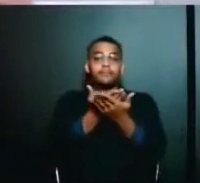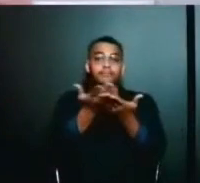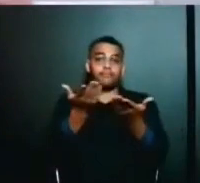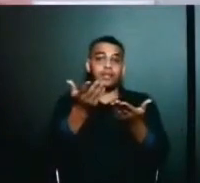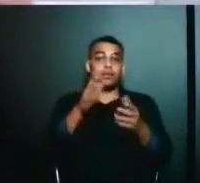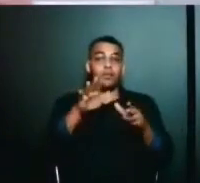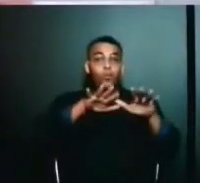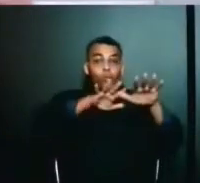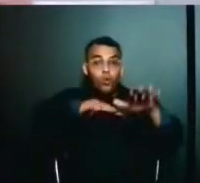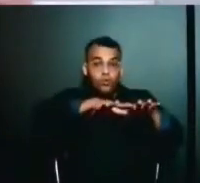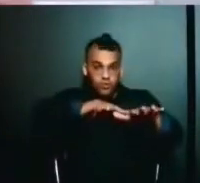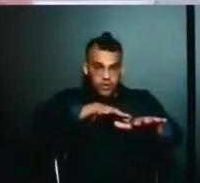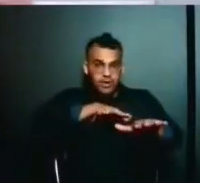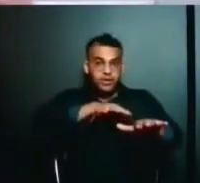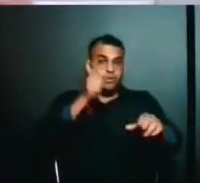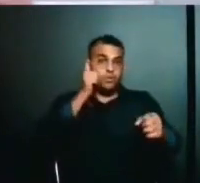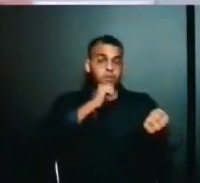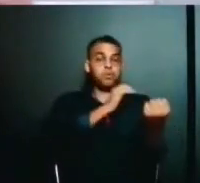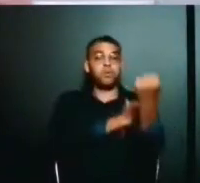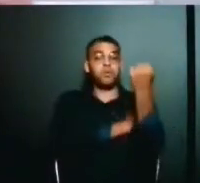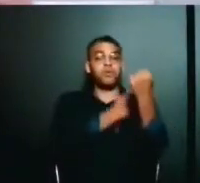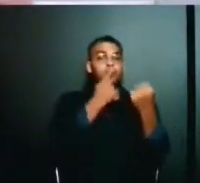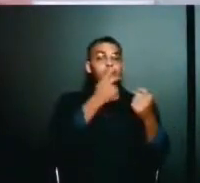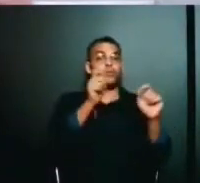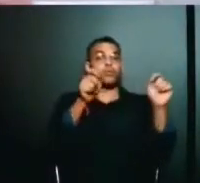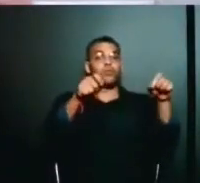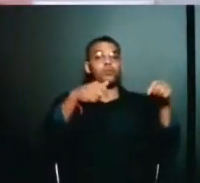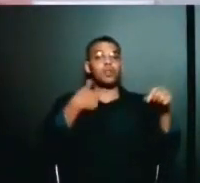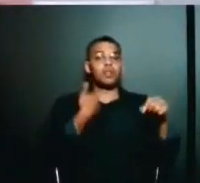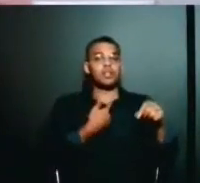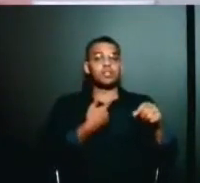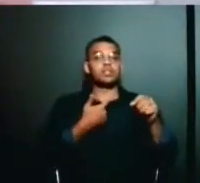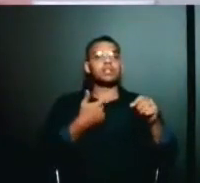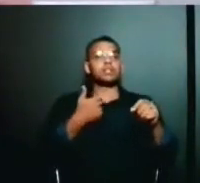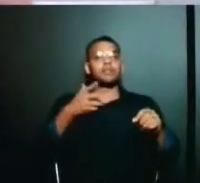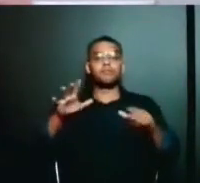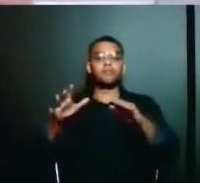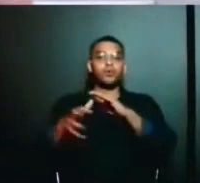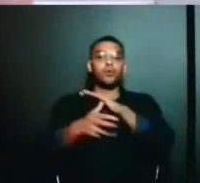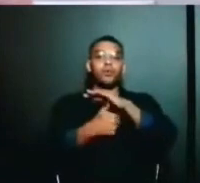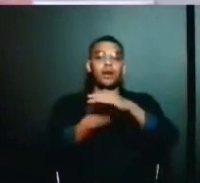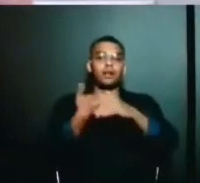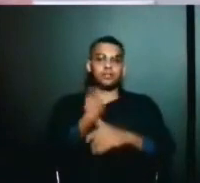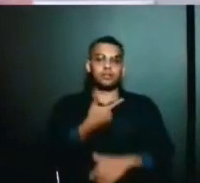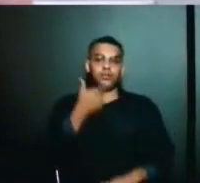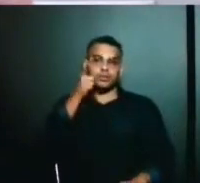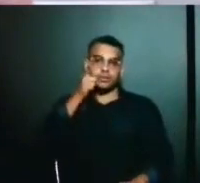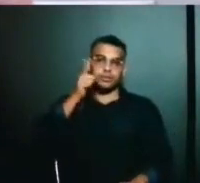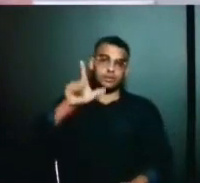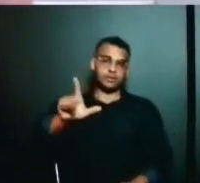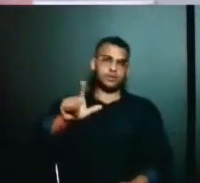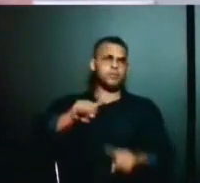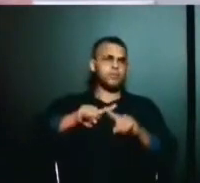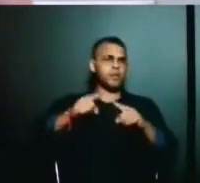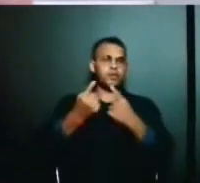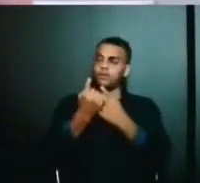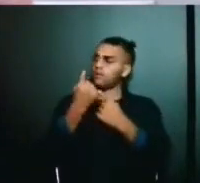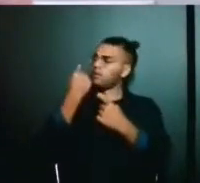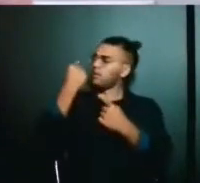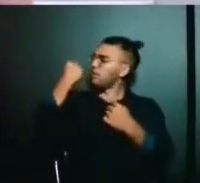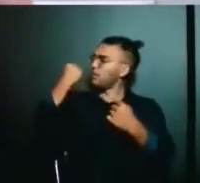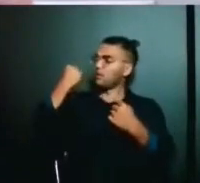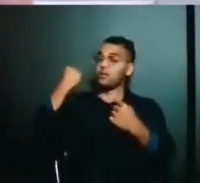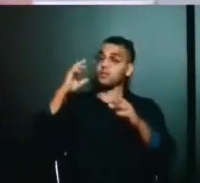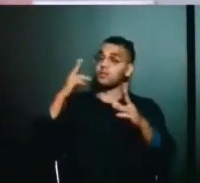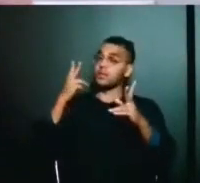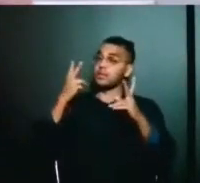feminista usa isso como uma forma, inclusive, de roubar as nossas conquistas pessoais. Mas se a gente voltar no passado, a gente vai ver que não é dessa forma.